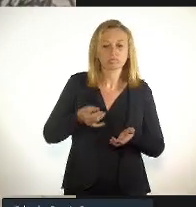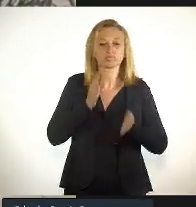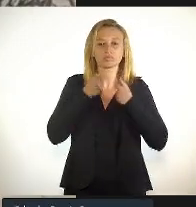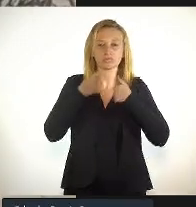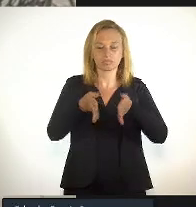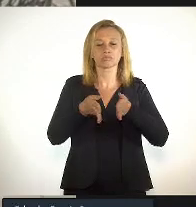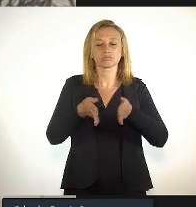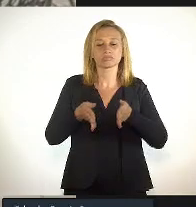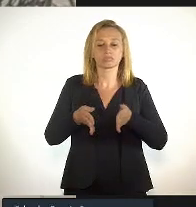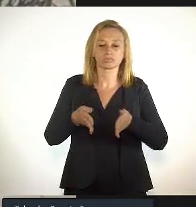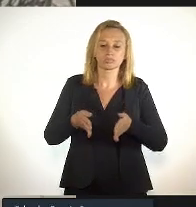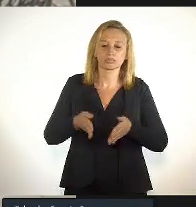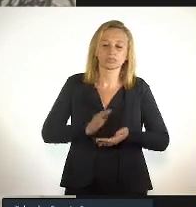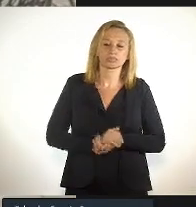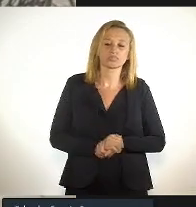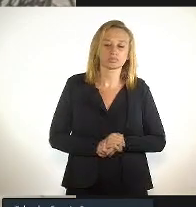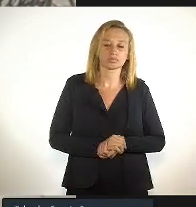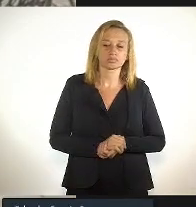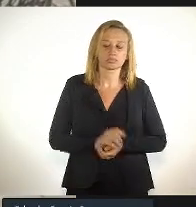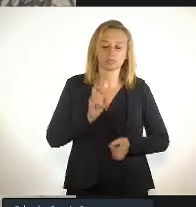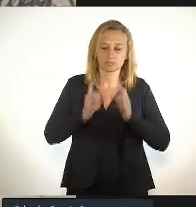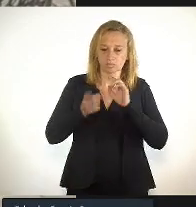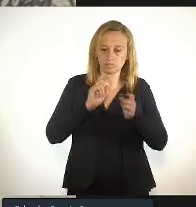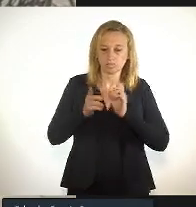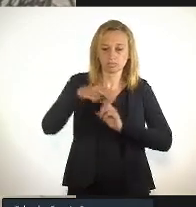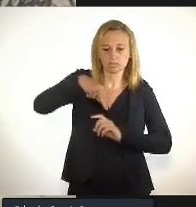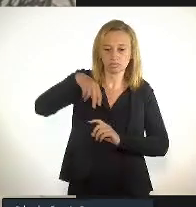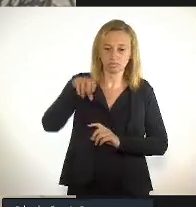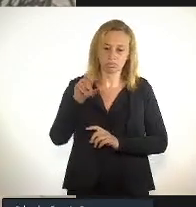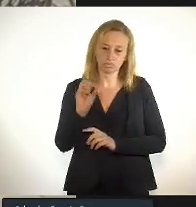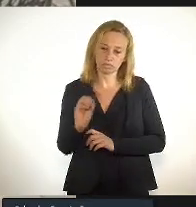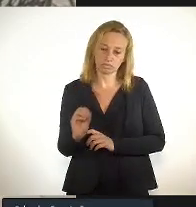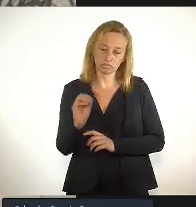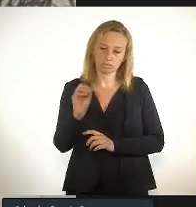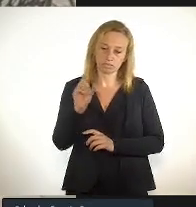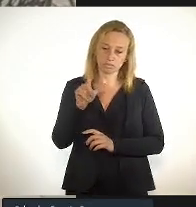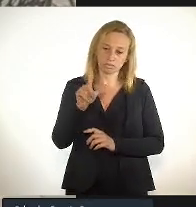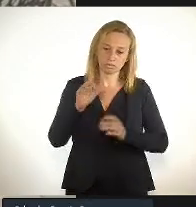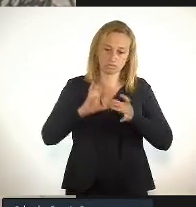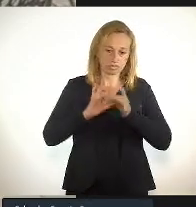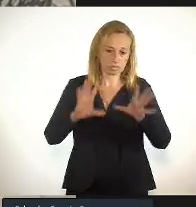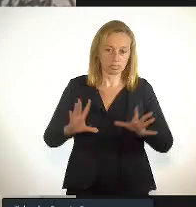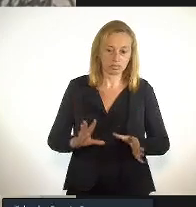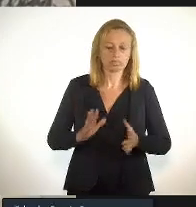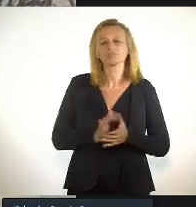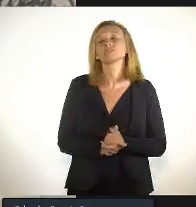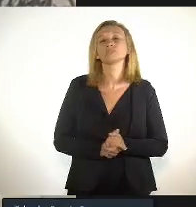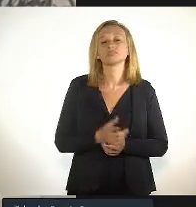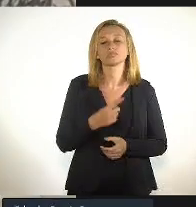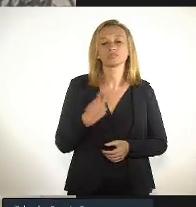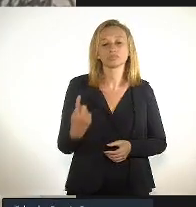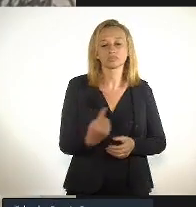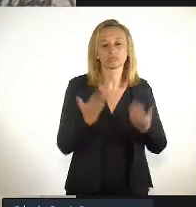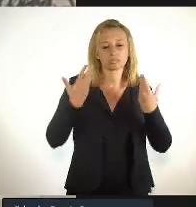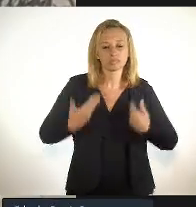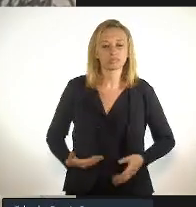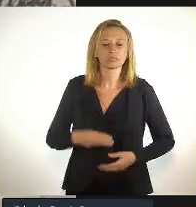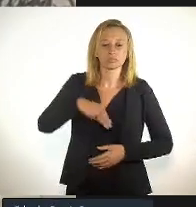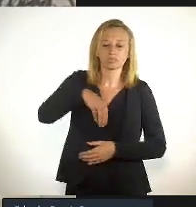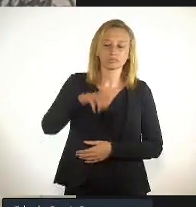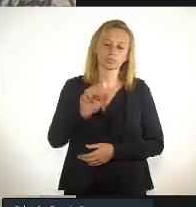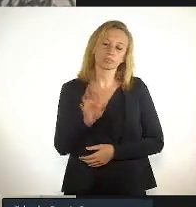central do modelo neoliberal que mercantiliza os nossos corpos, as